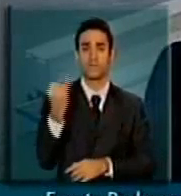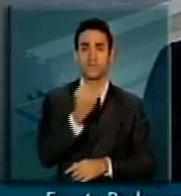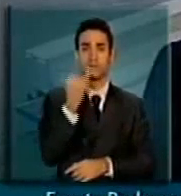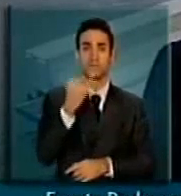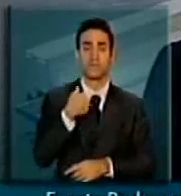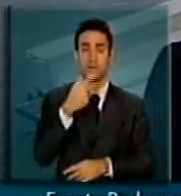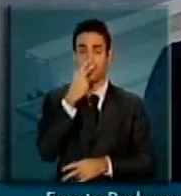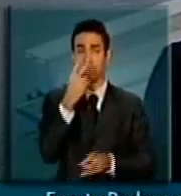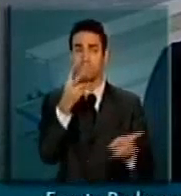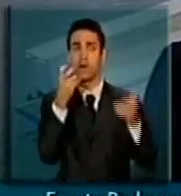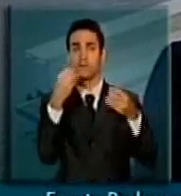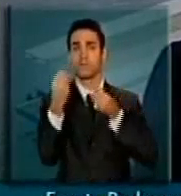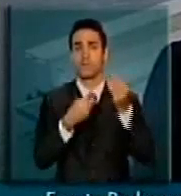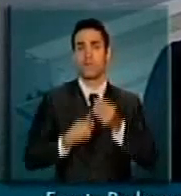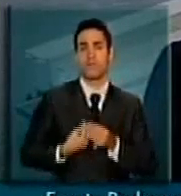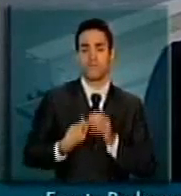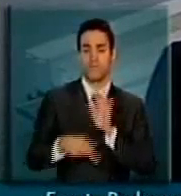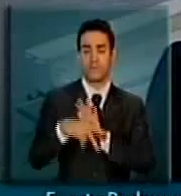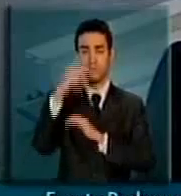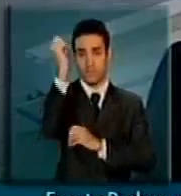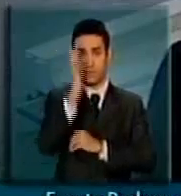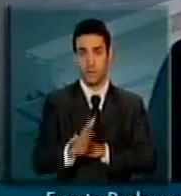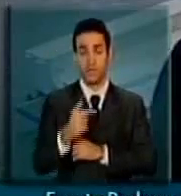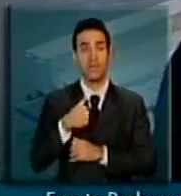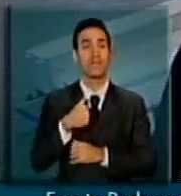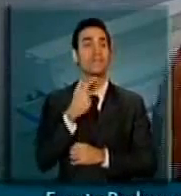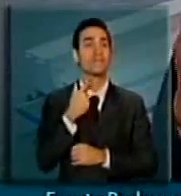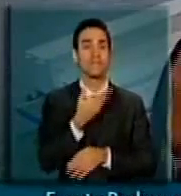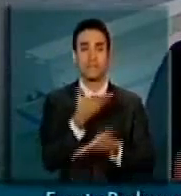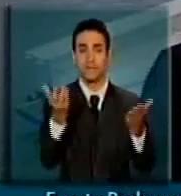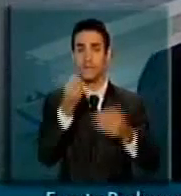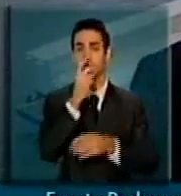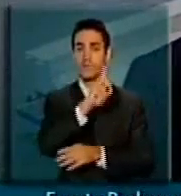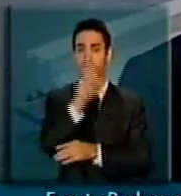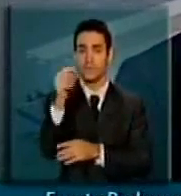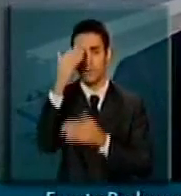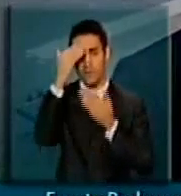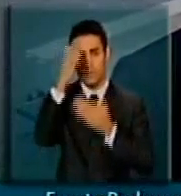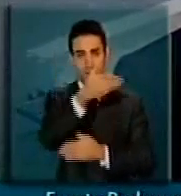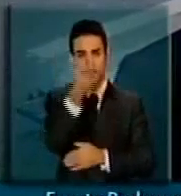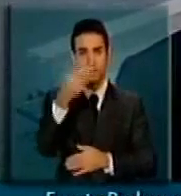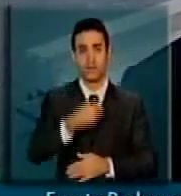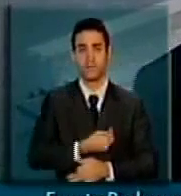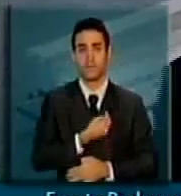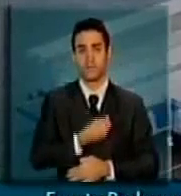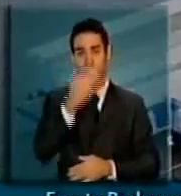macro de país. Desejo a todos um bom dia e obrigado pela presença de cada um. Muito obrigado.